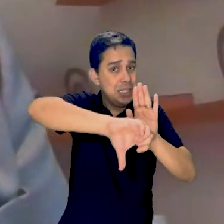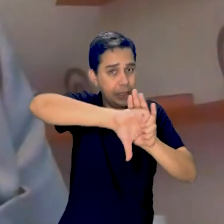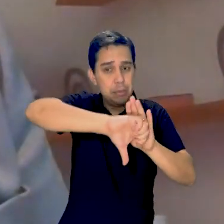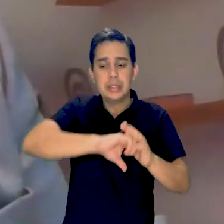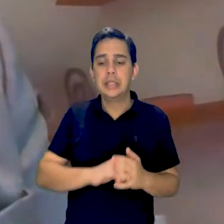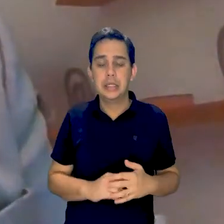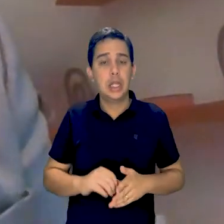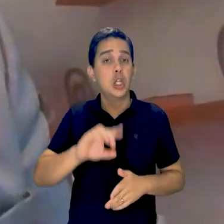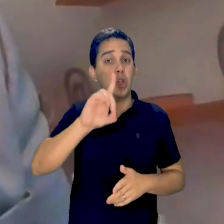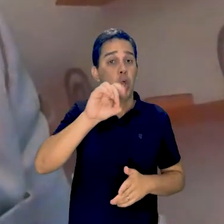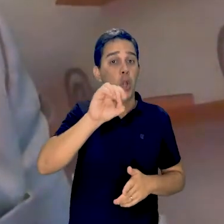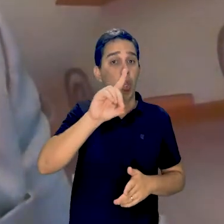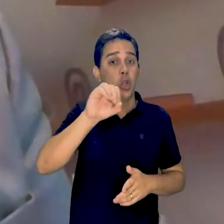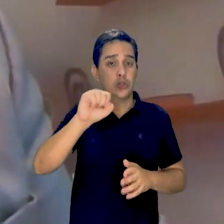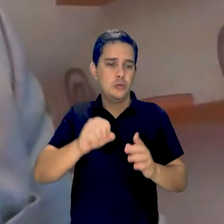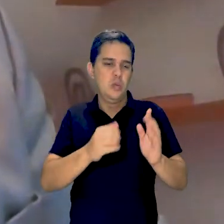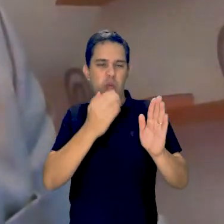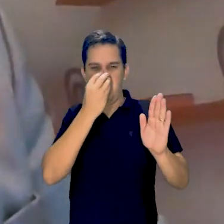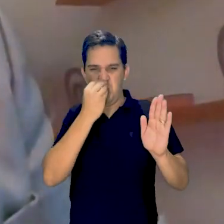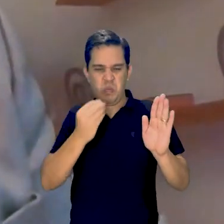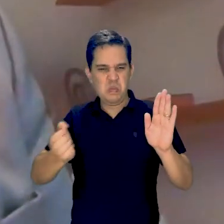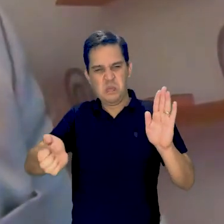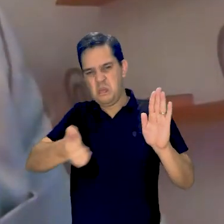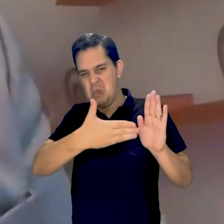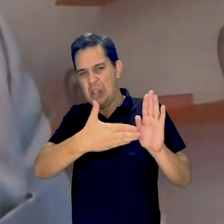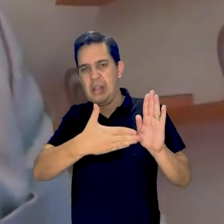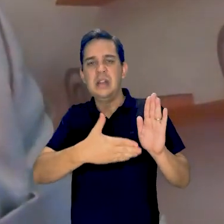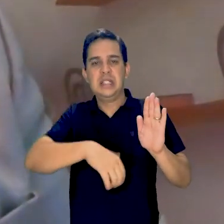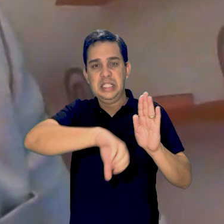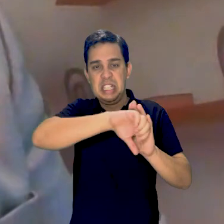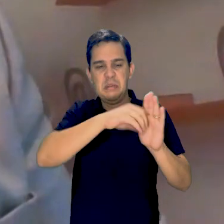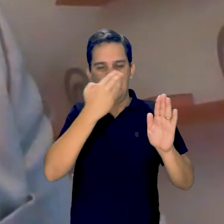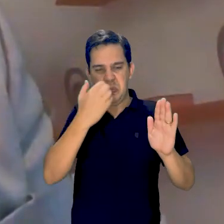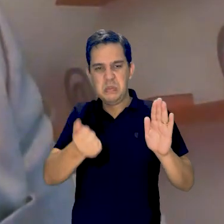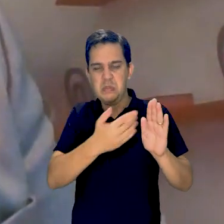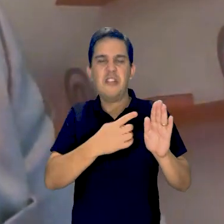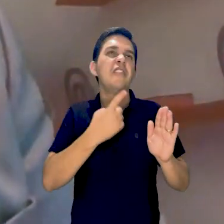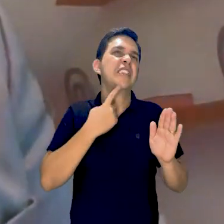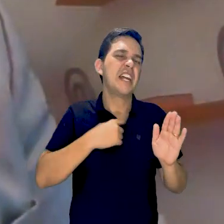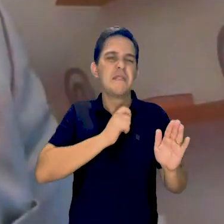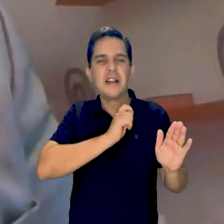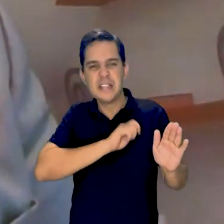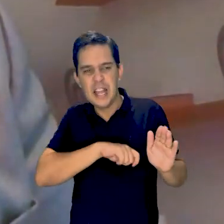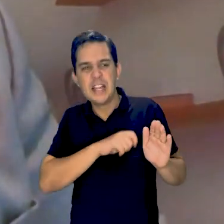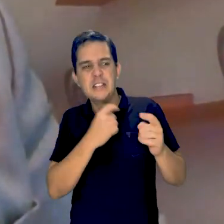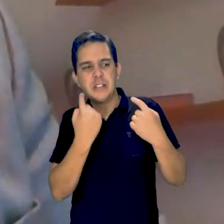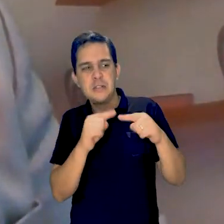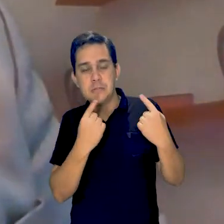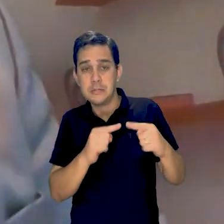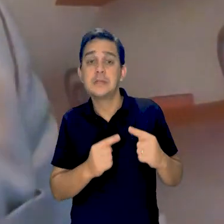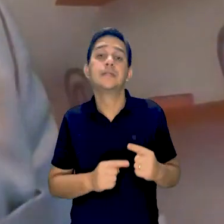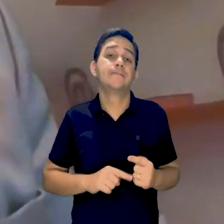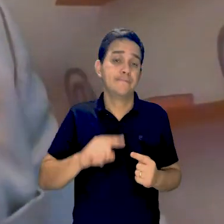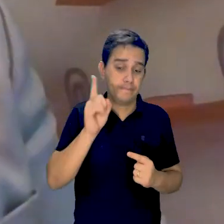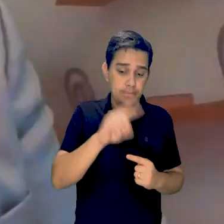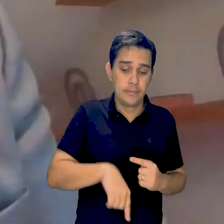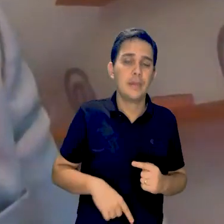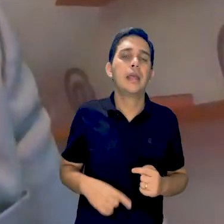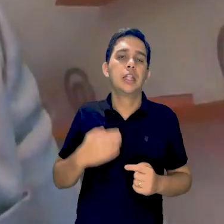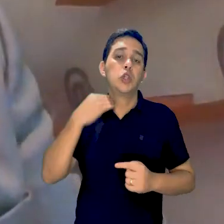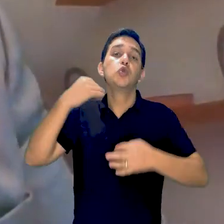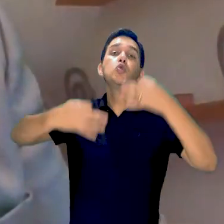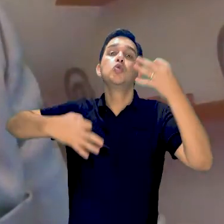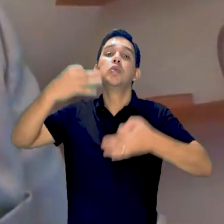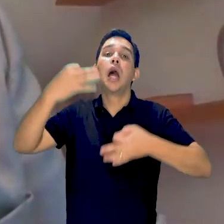são chamados dolosos contra a vida, ou seja, crimes intencionais de causar a morte de outrem, são